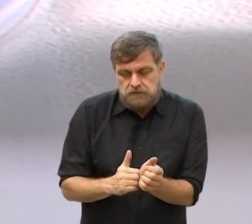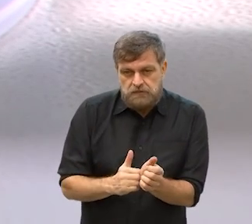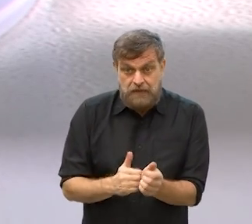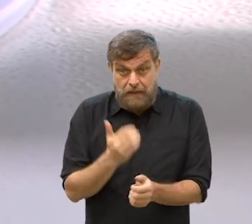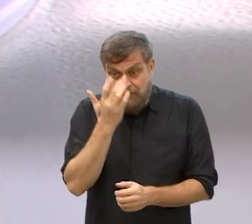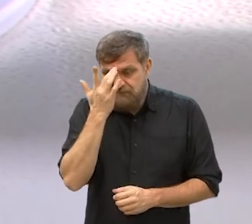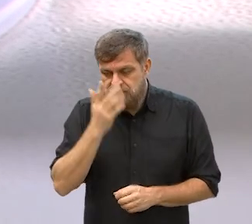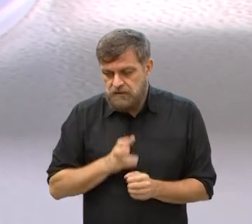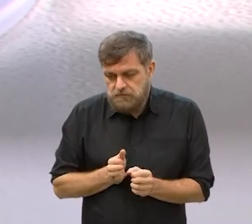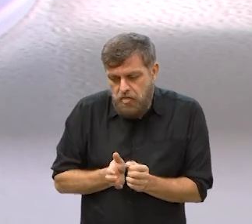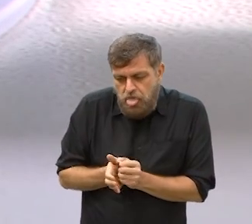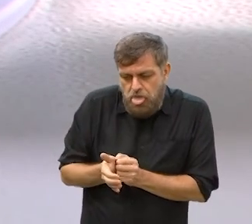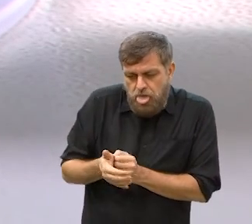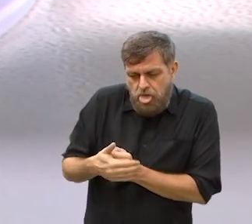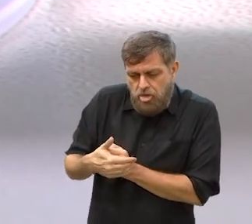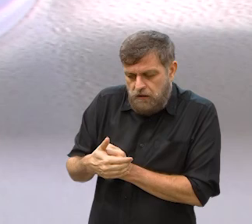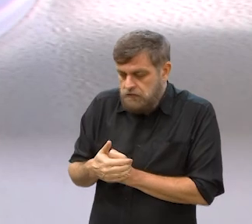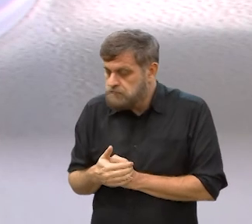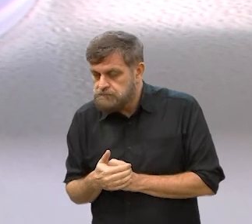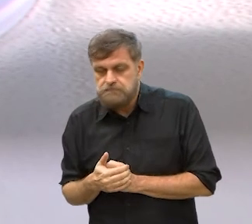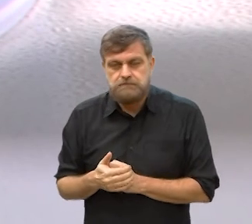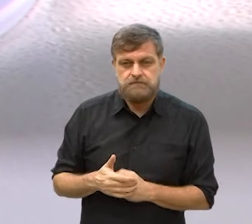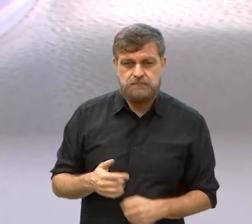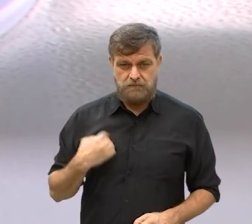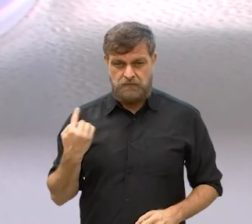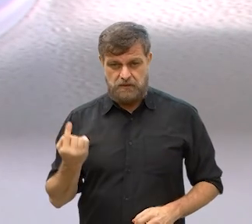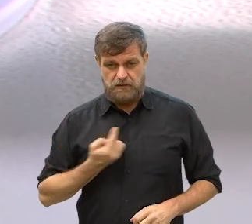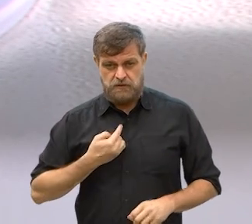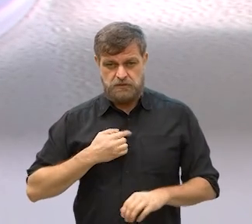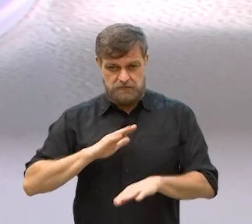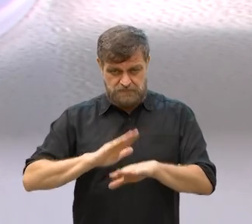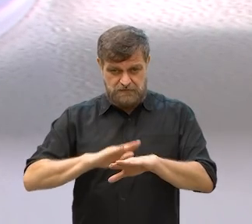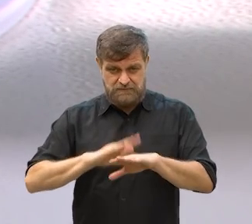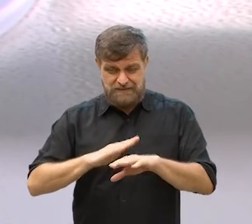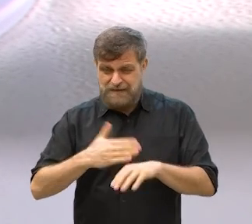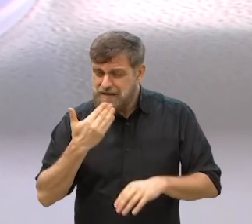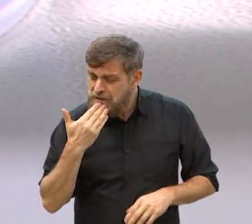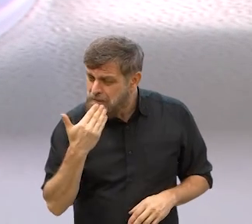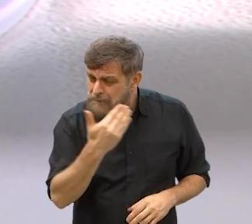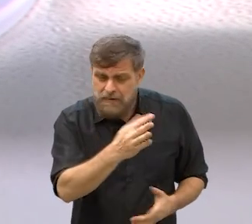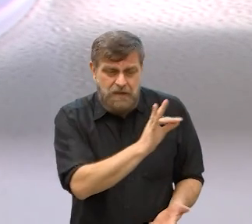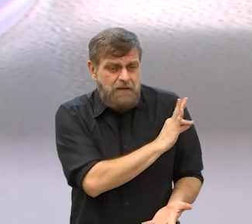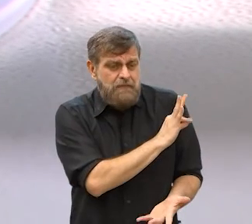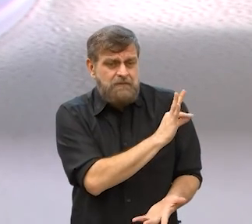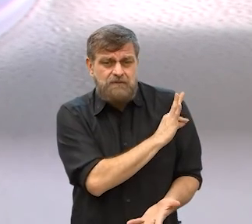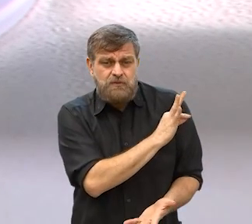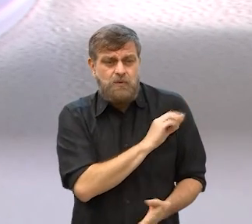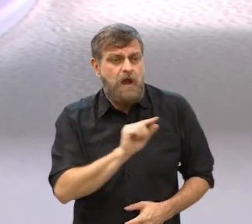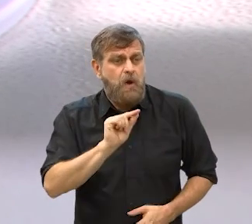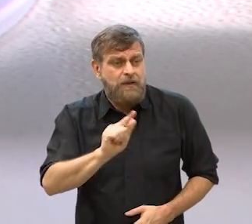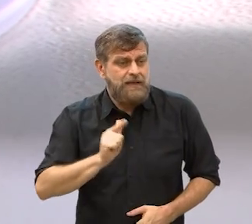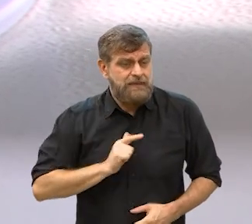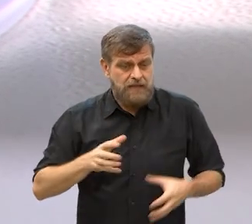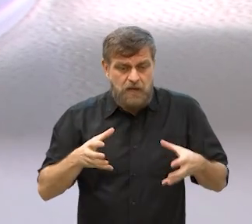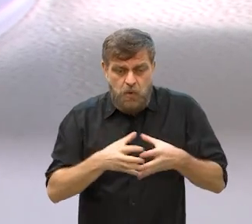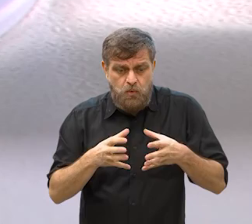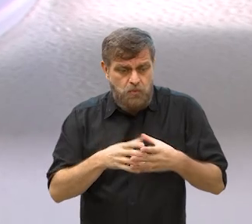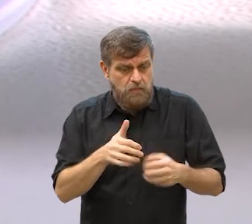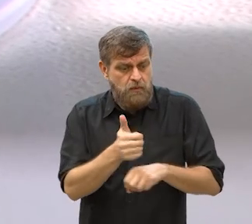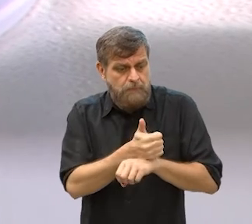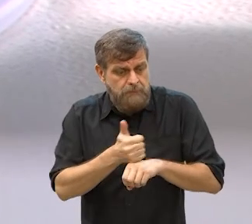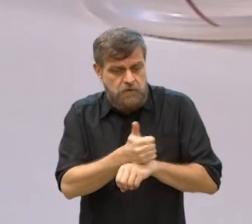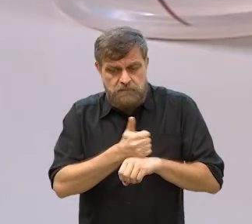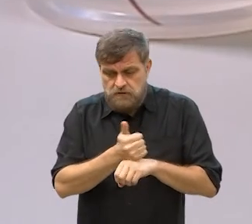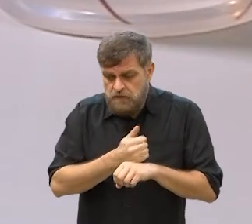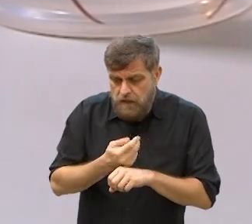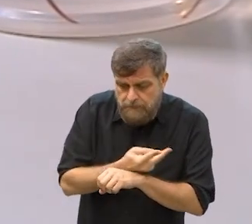muita facilidade. Nós fizemos um pedido para a prefeitura para que haja uma força-tarefa